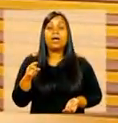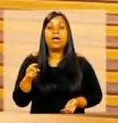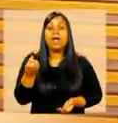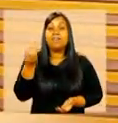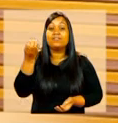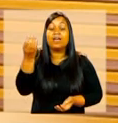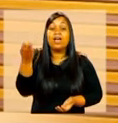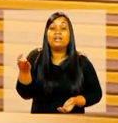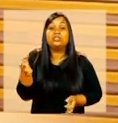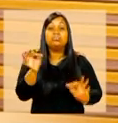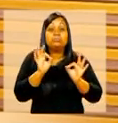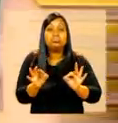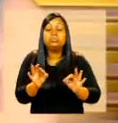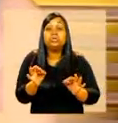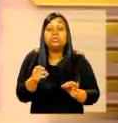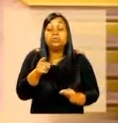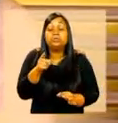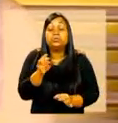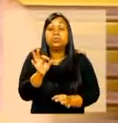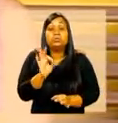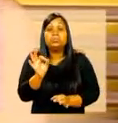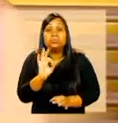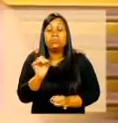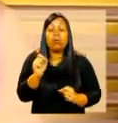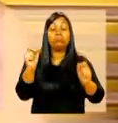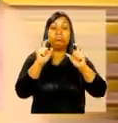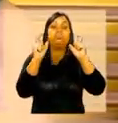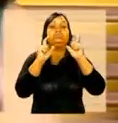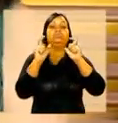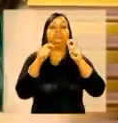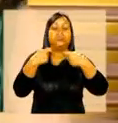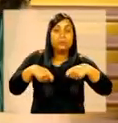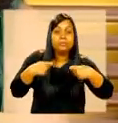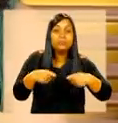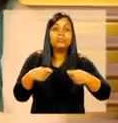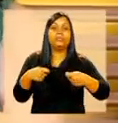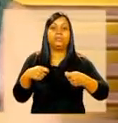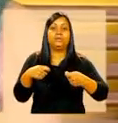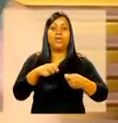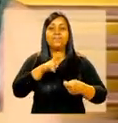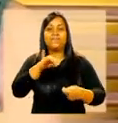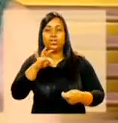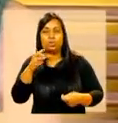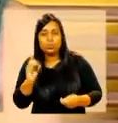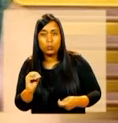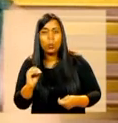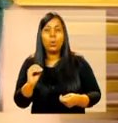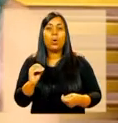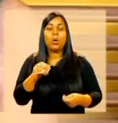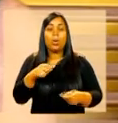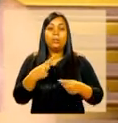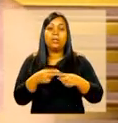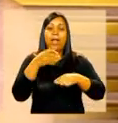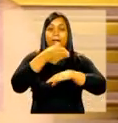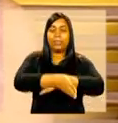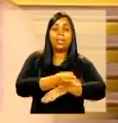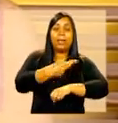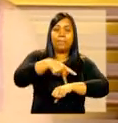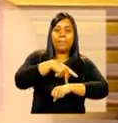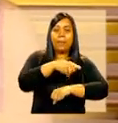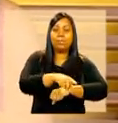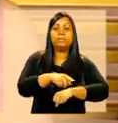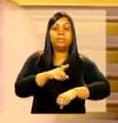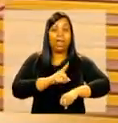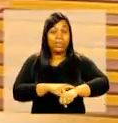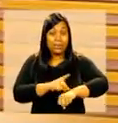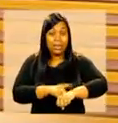a viagem chega e você não se atentou que você precisa de visto, né? Que para você entrar no país você precisa de visto.